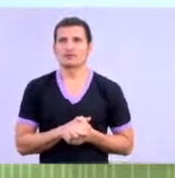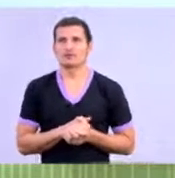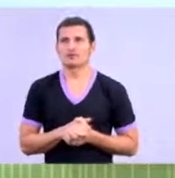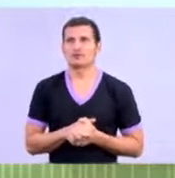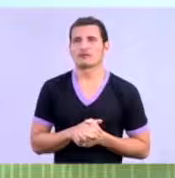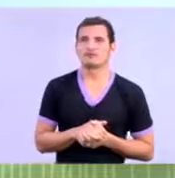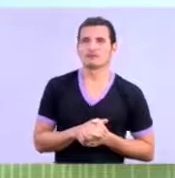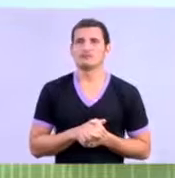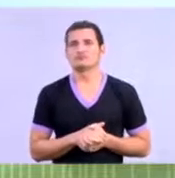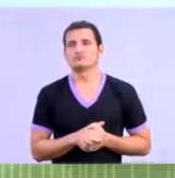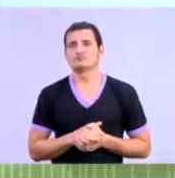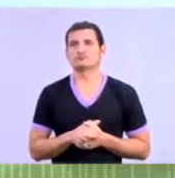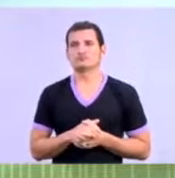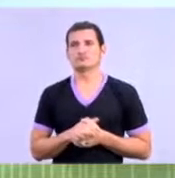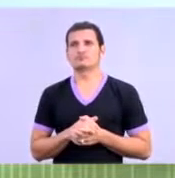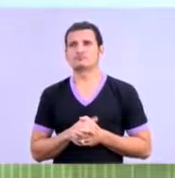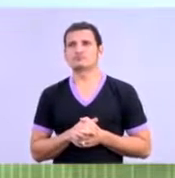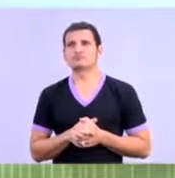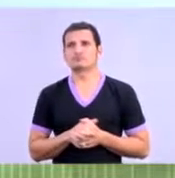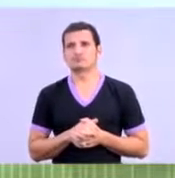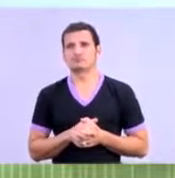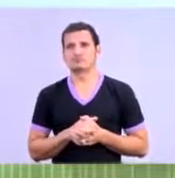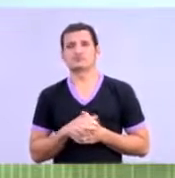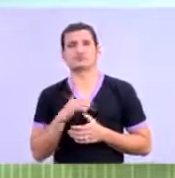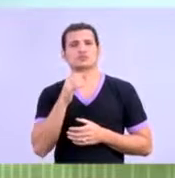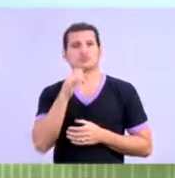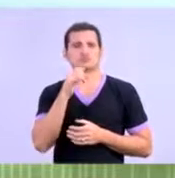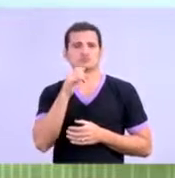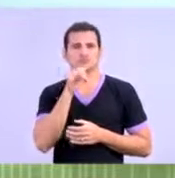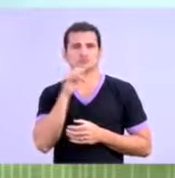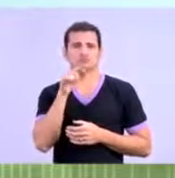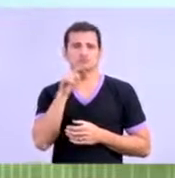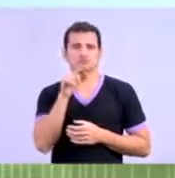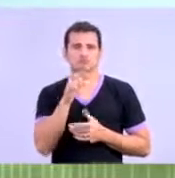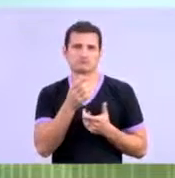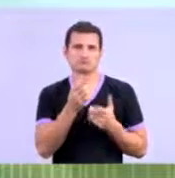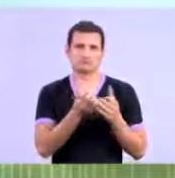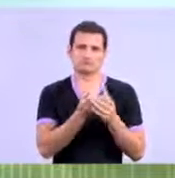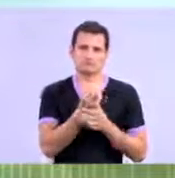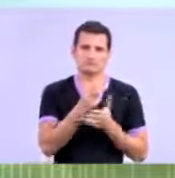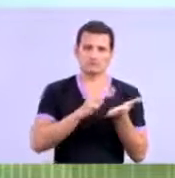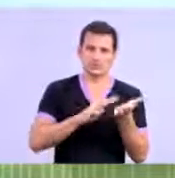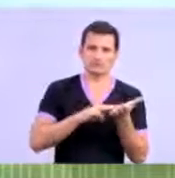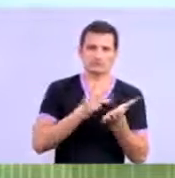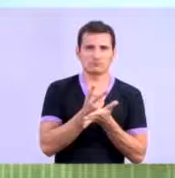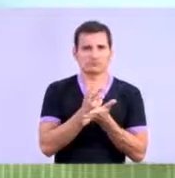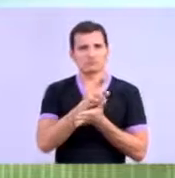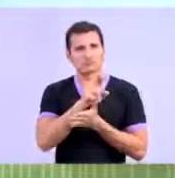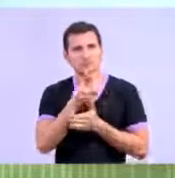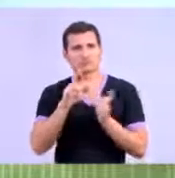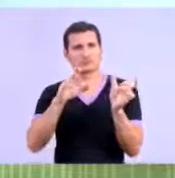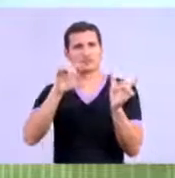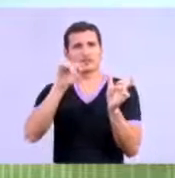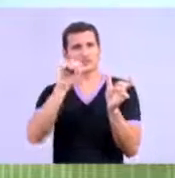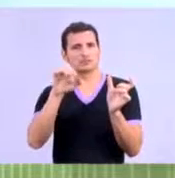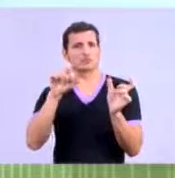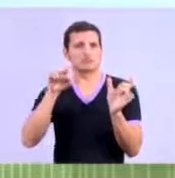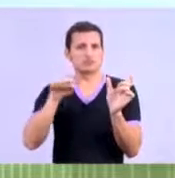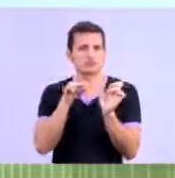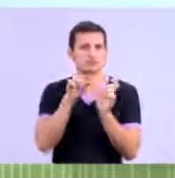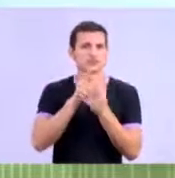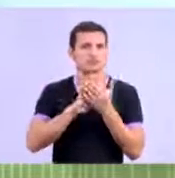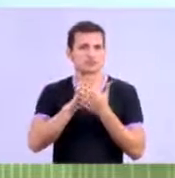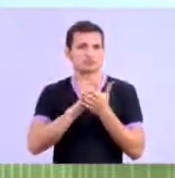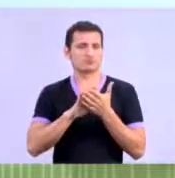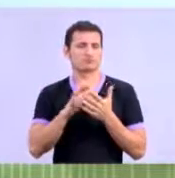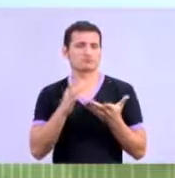defina explicitamente o construtor, quer dizer, você criar um método com o mesmo nome da classe, sem tipo de retorno e assim por diante,